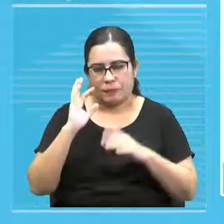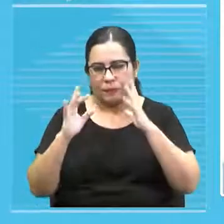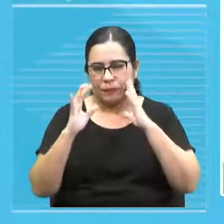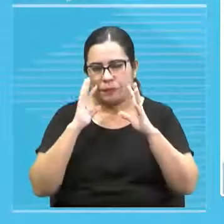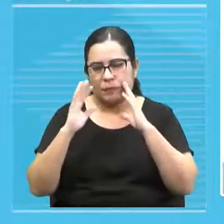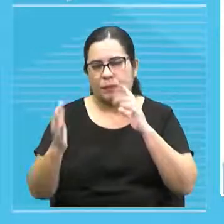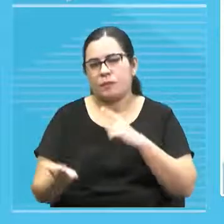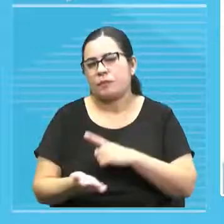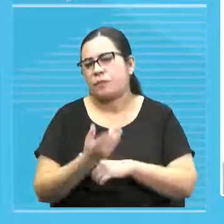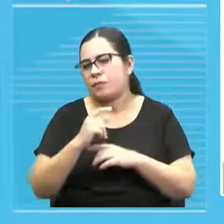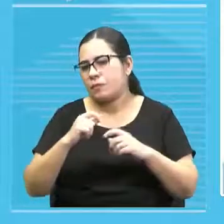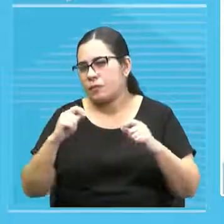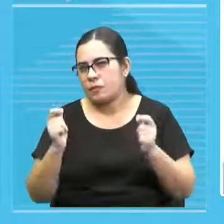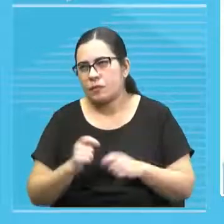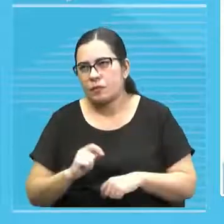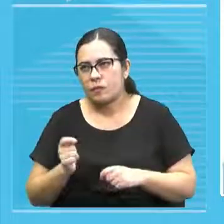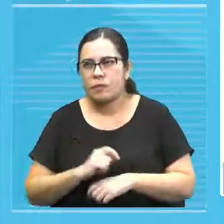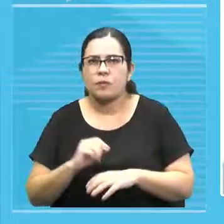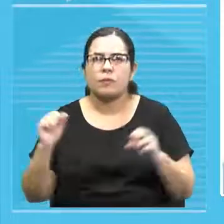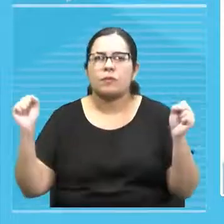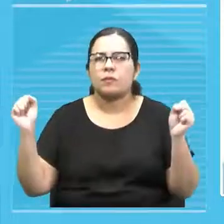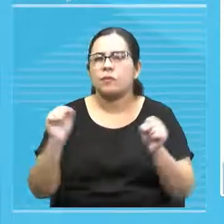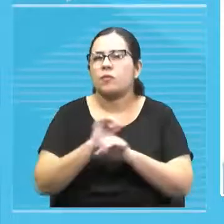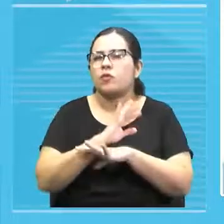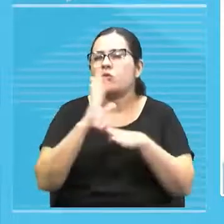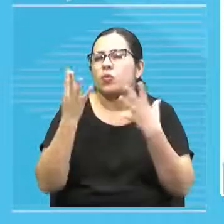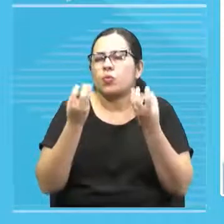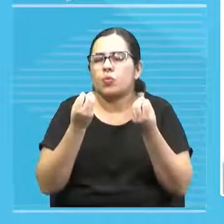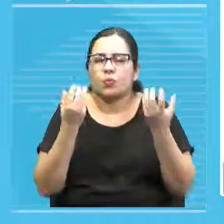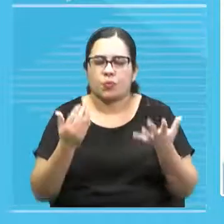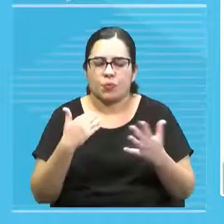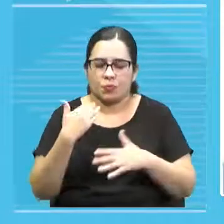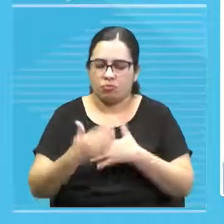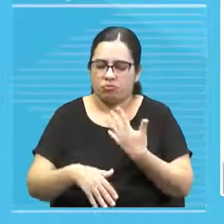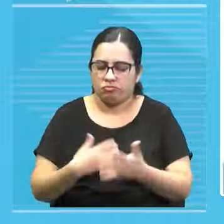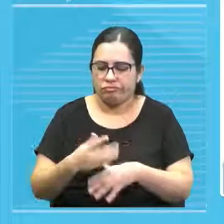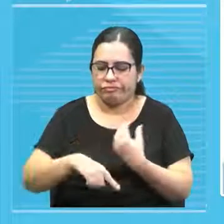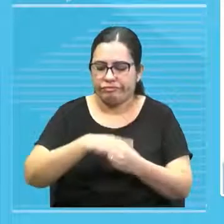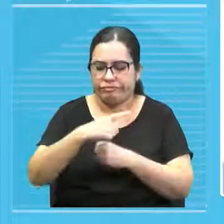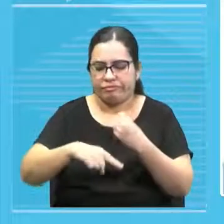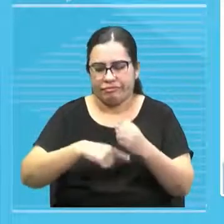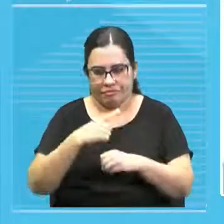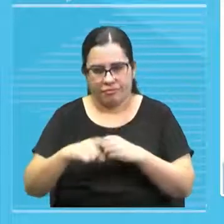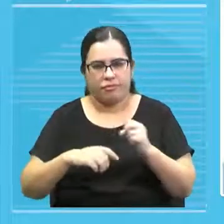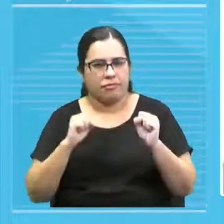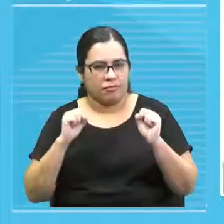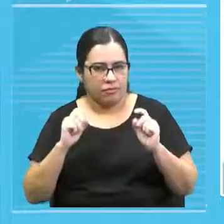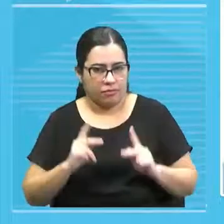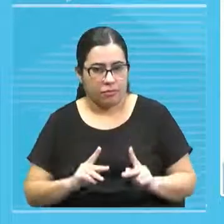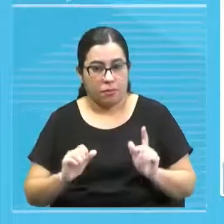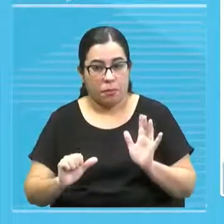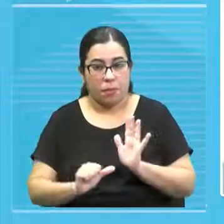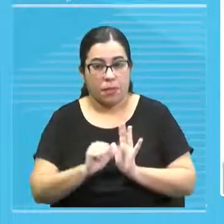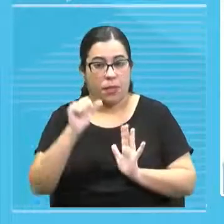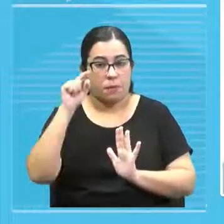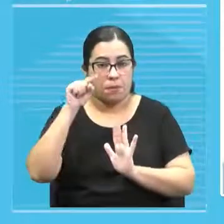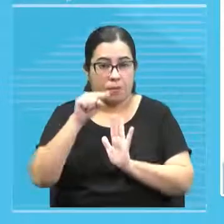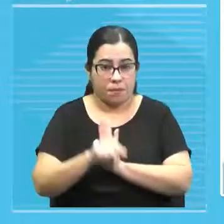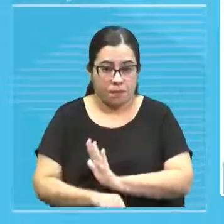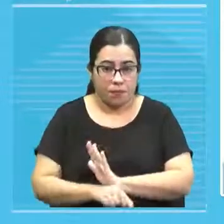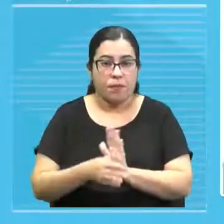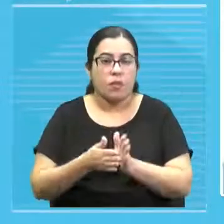que nos ajudam muito a Entender esse processo de globalização a primeira questão